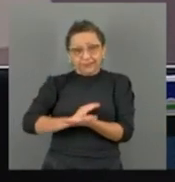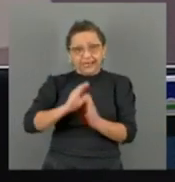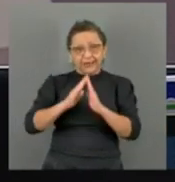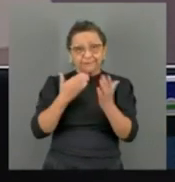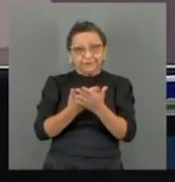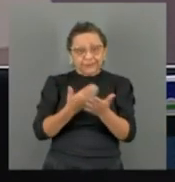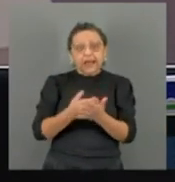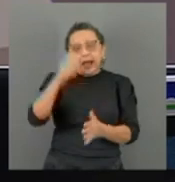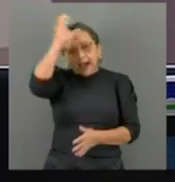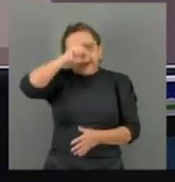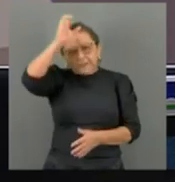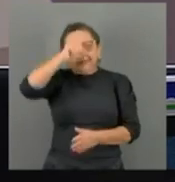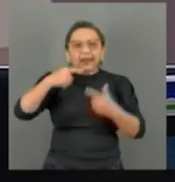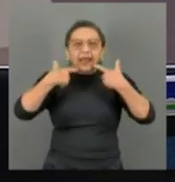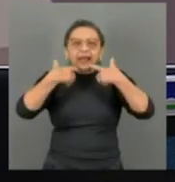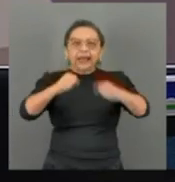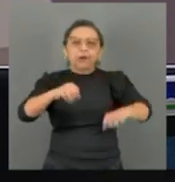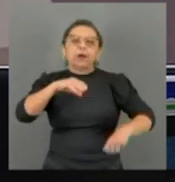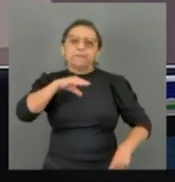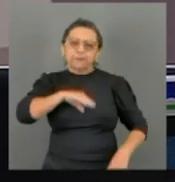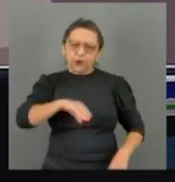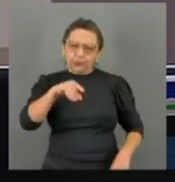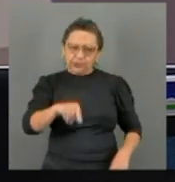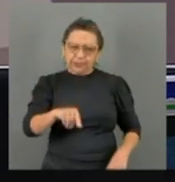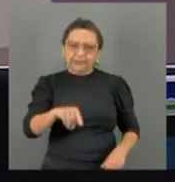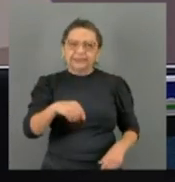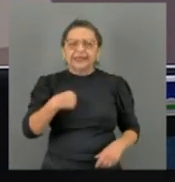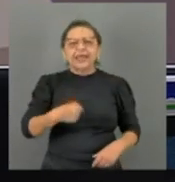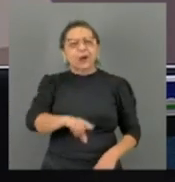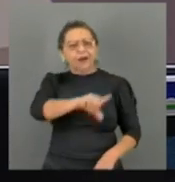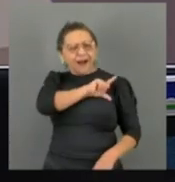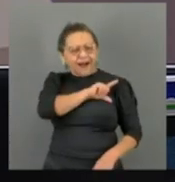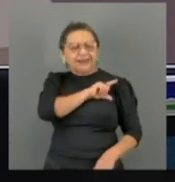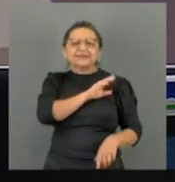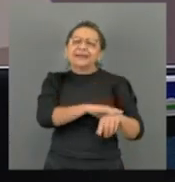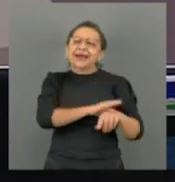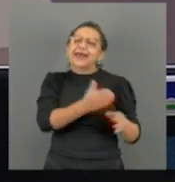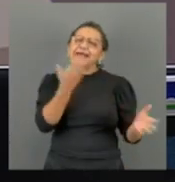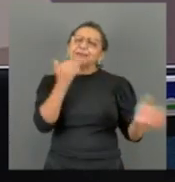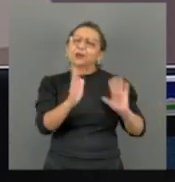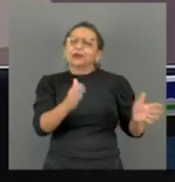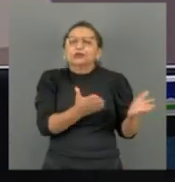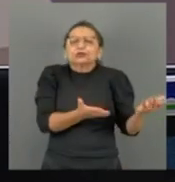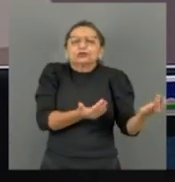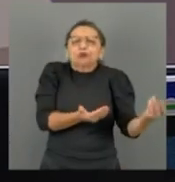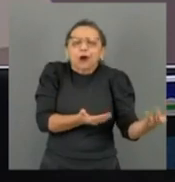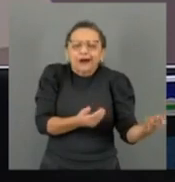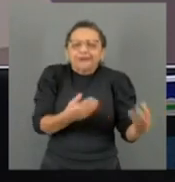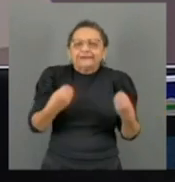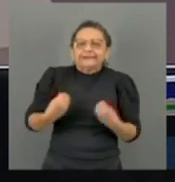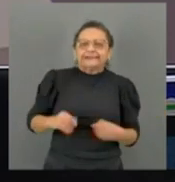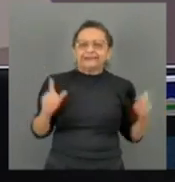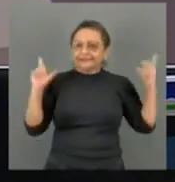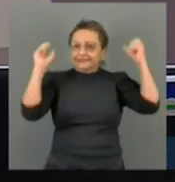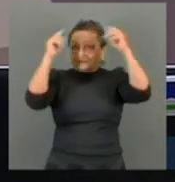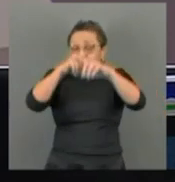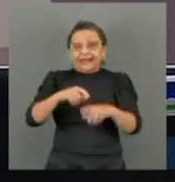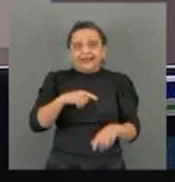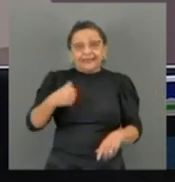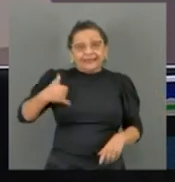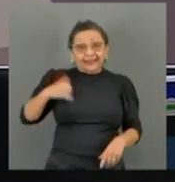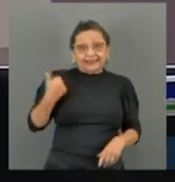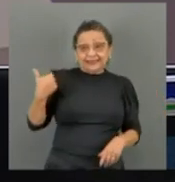E também eu era um jovem muito da esquerda. Quando eu tinha 17 anos, eu fui